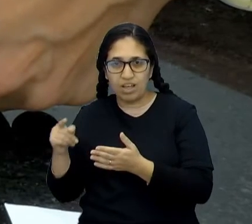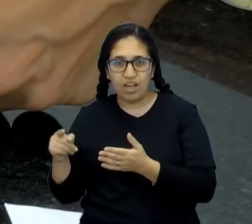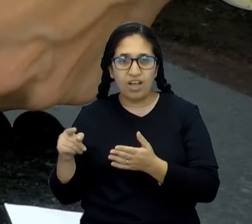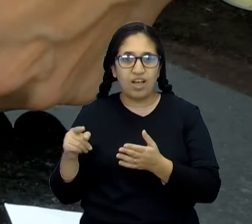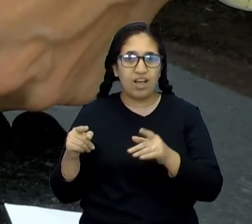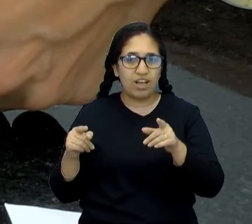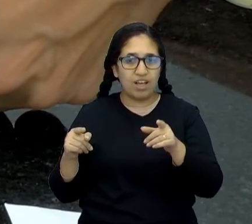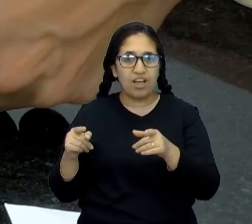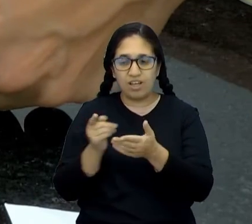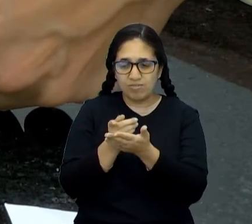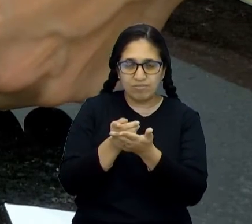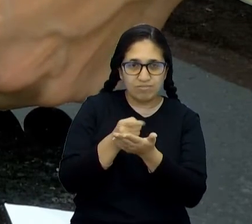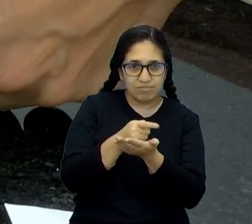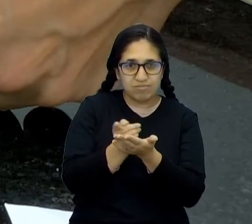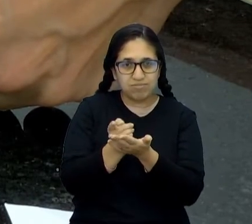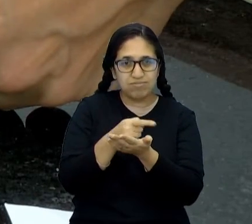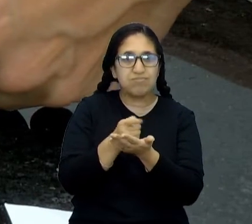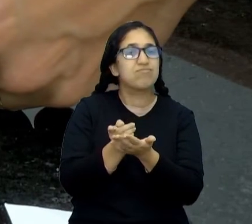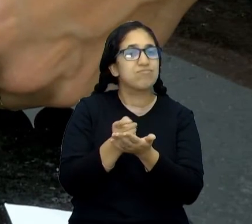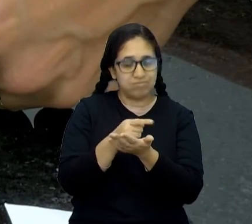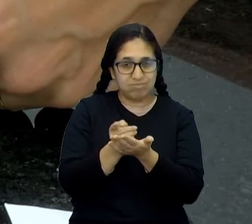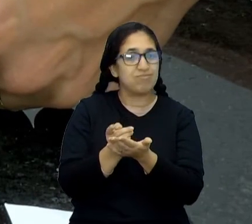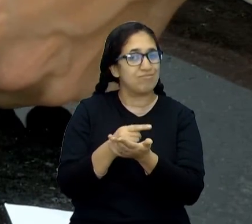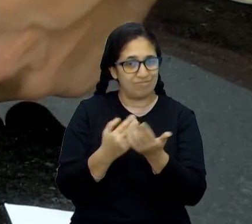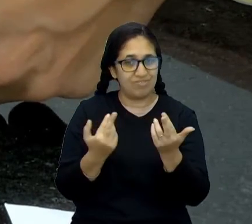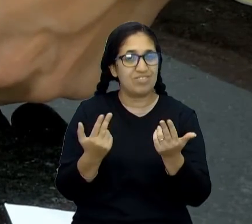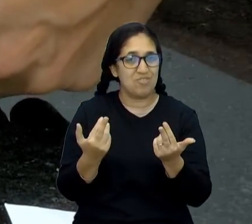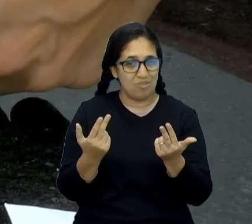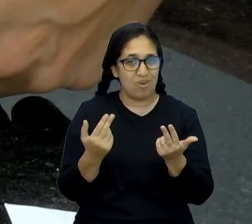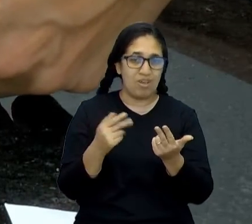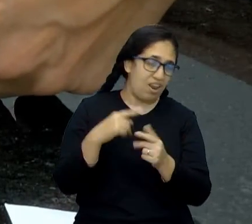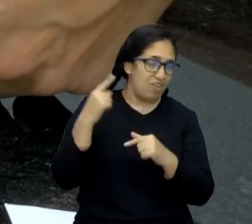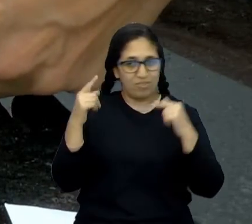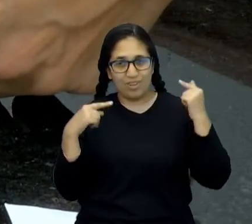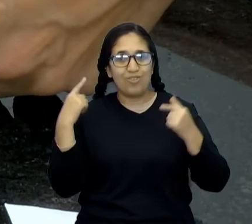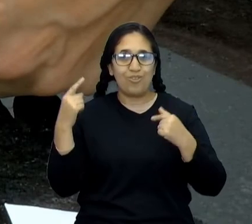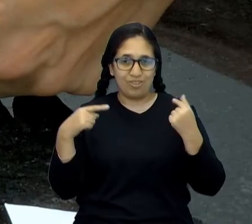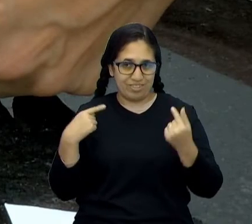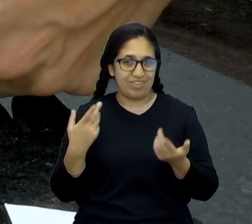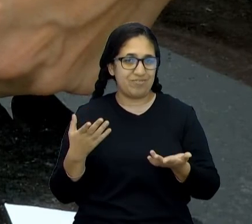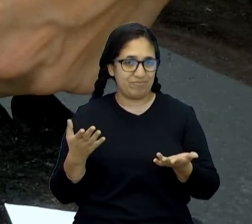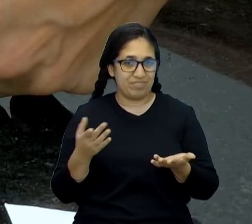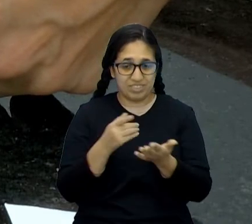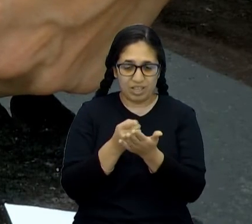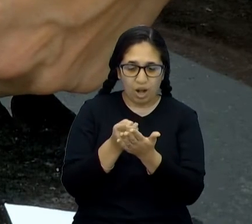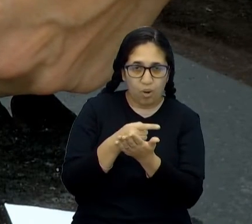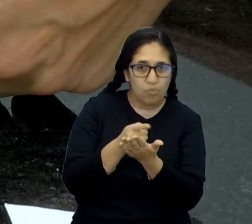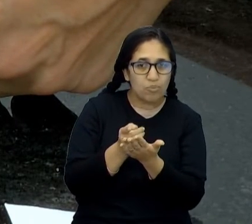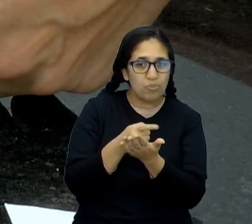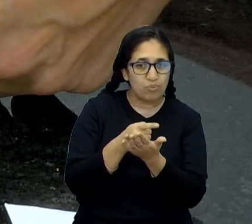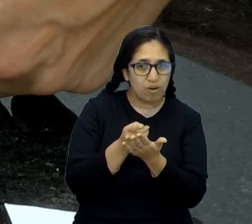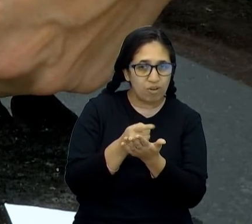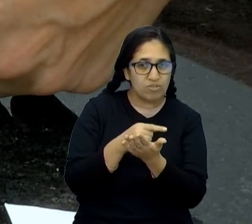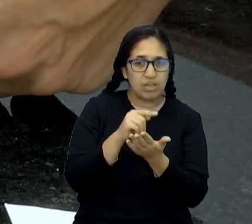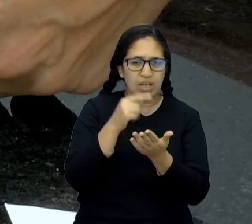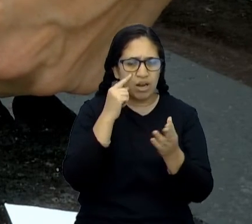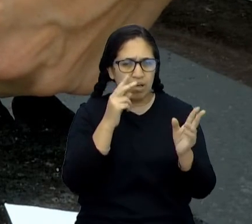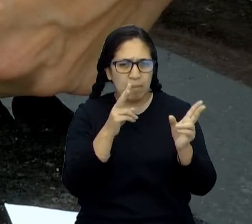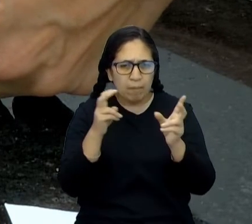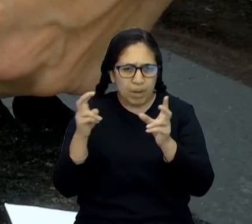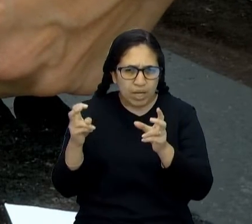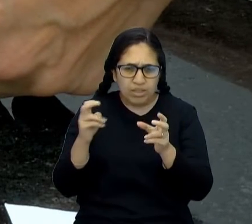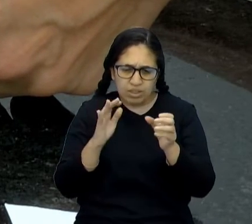que acontece. A bússola se movimenta também, ó. Fica doida, né? E como a bússola é aquele equipamento que detecta